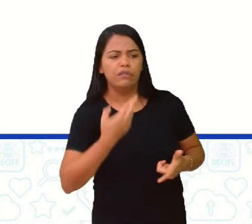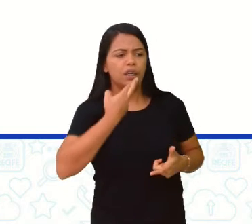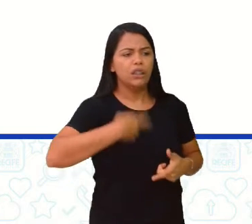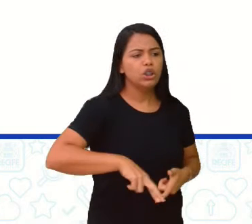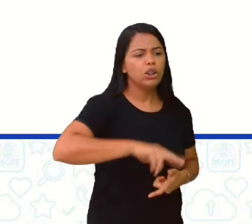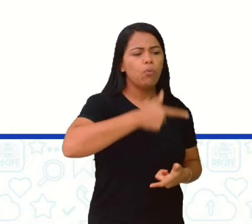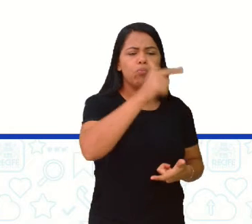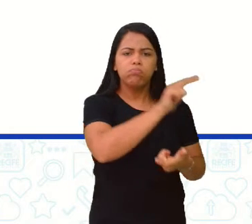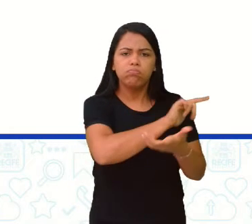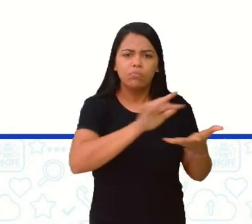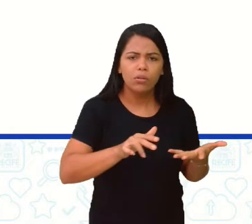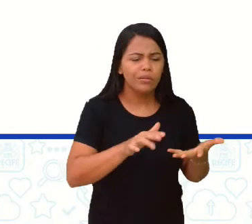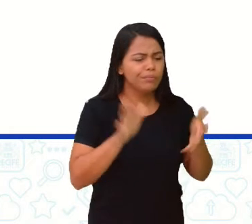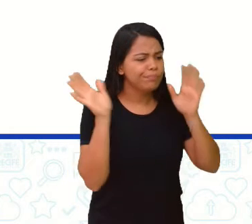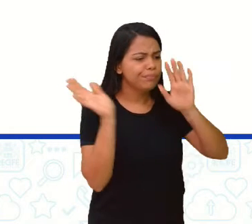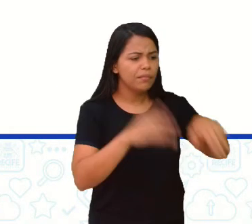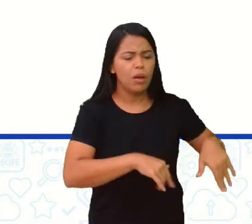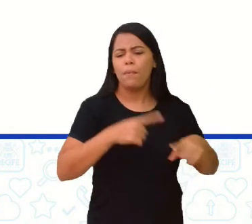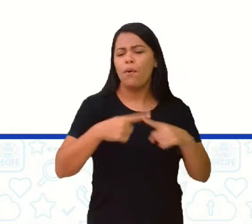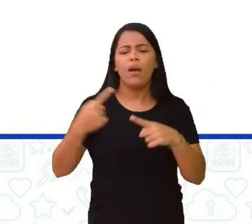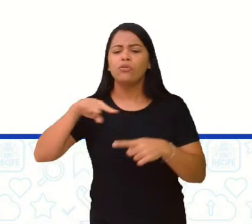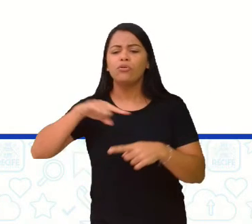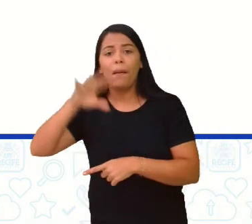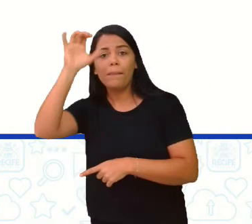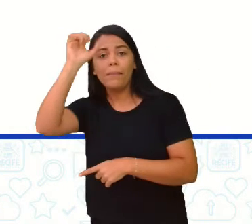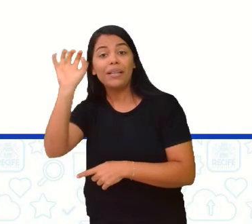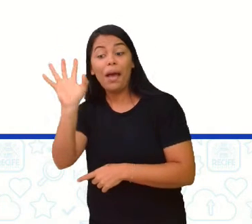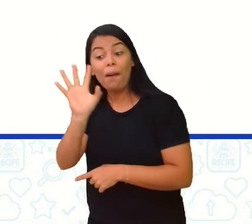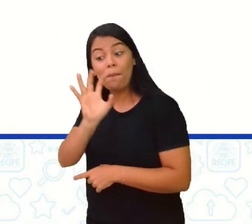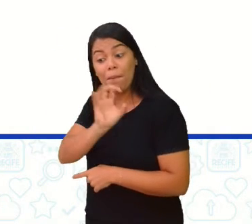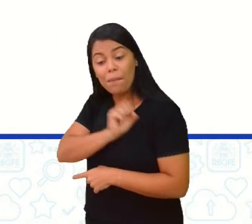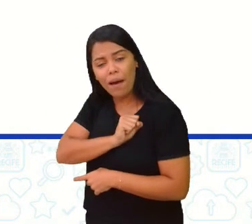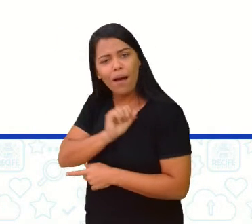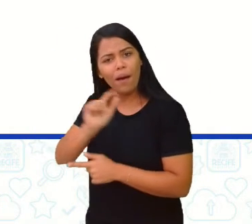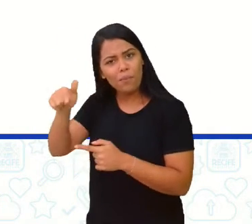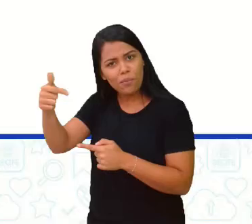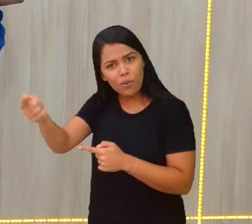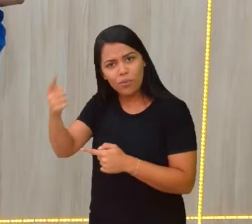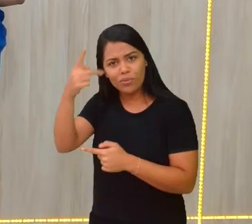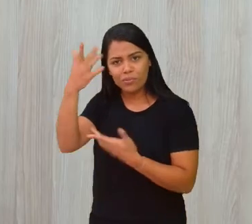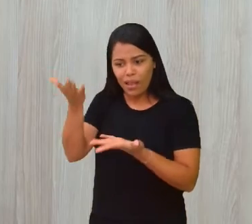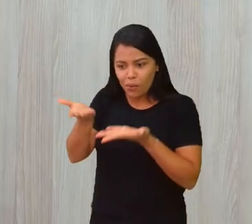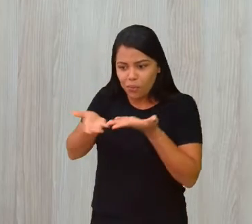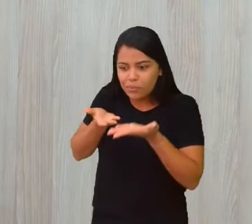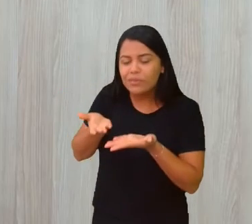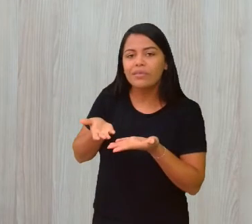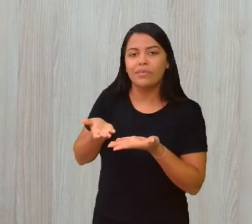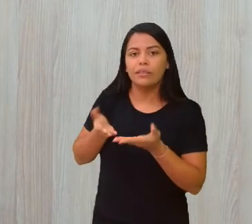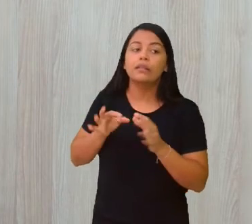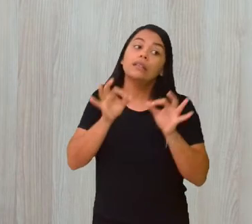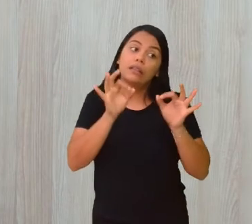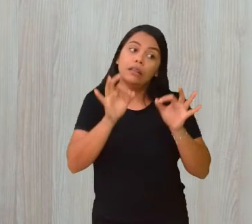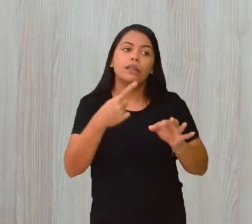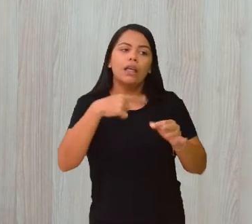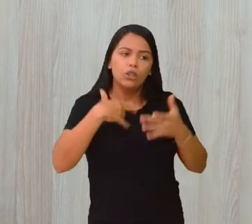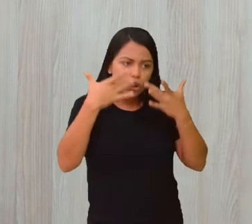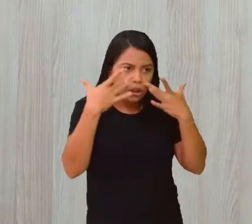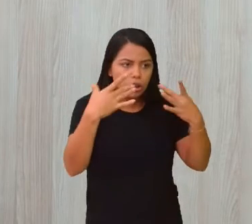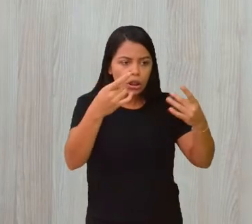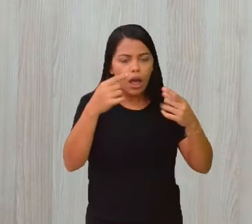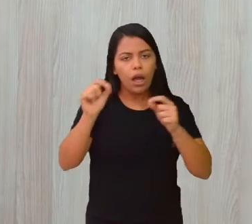outras coisas, por que a gente não aprende a amar o próximo, Exatamente, E a gente destaca aí essa